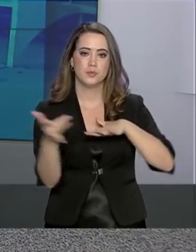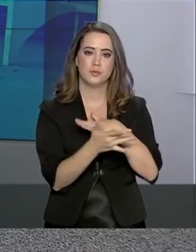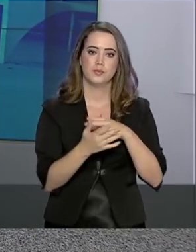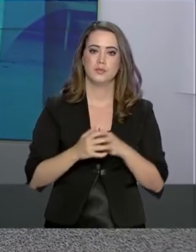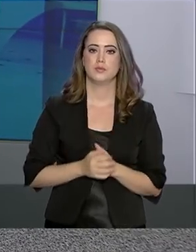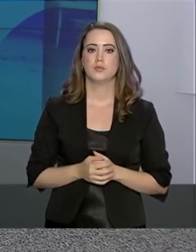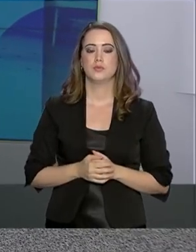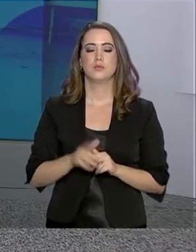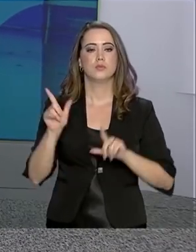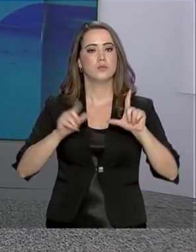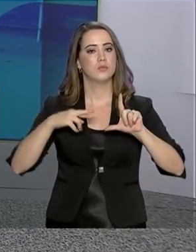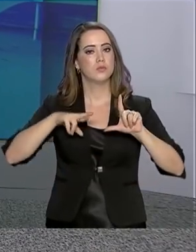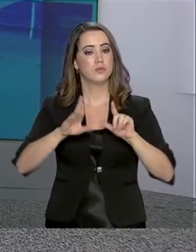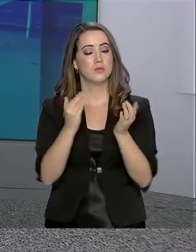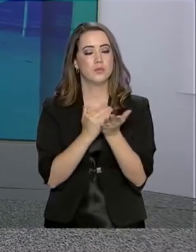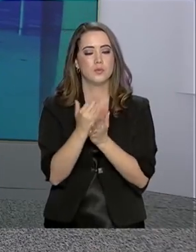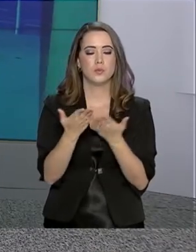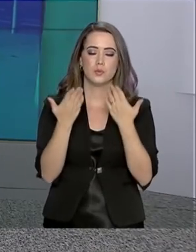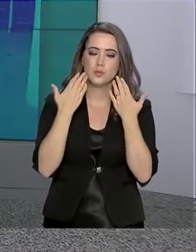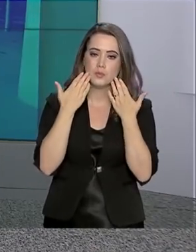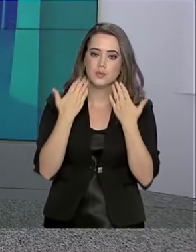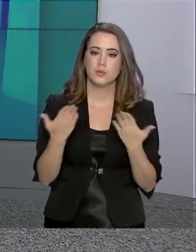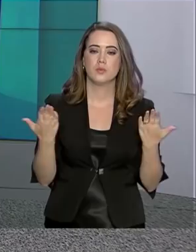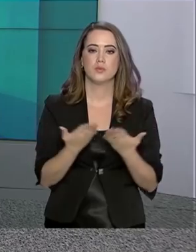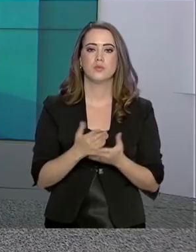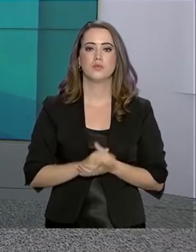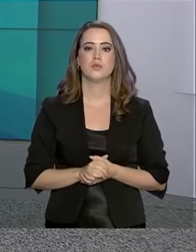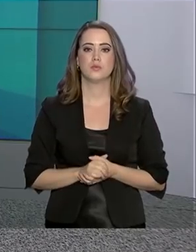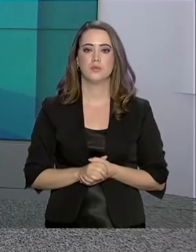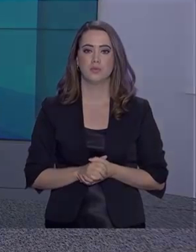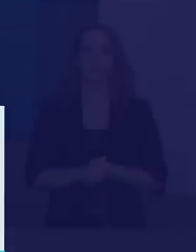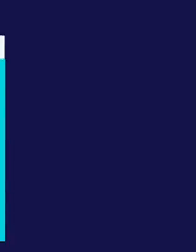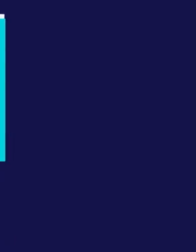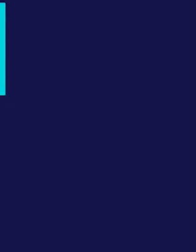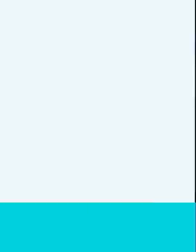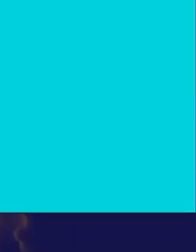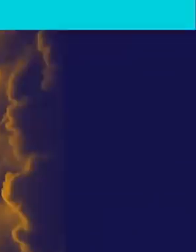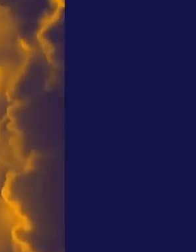redes sociais o repórter NBR começa agora